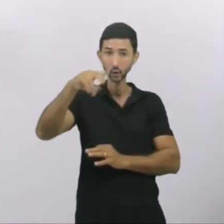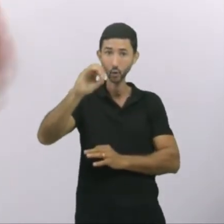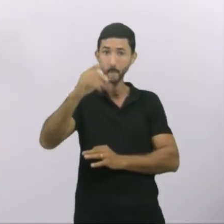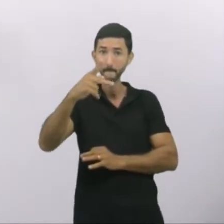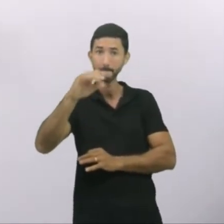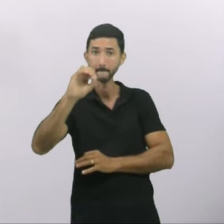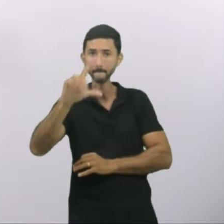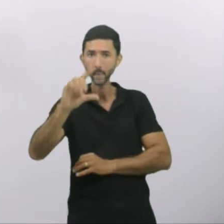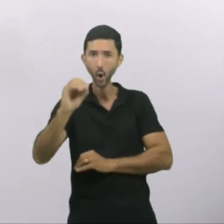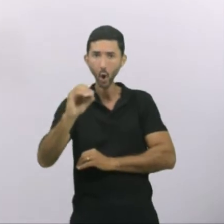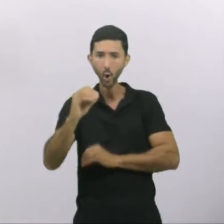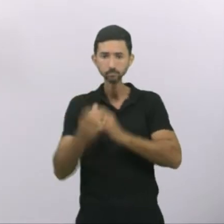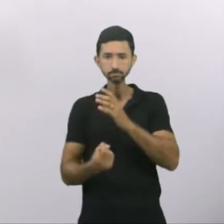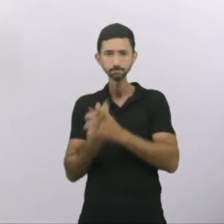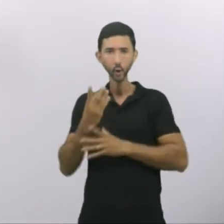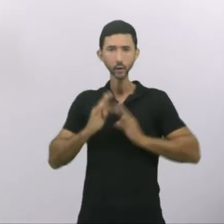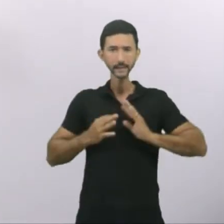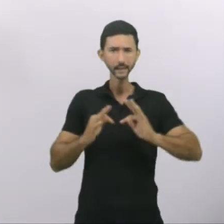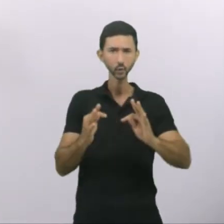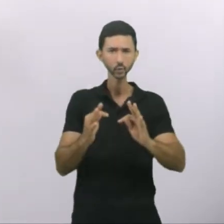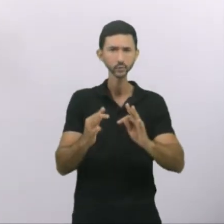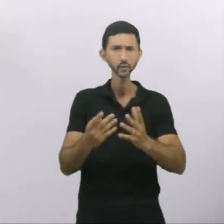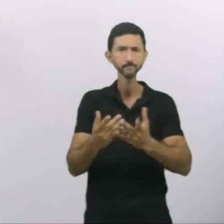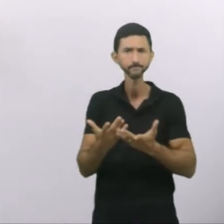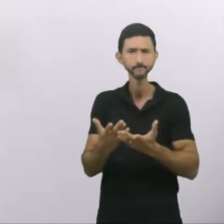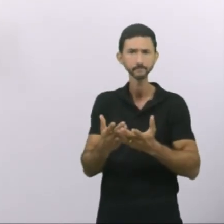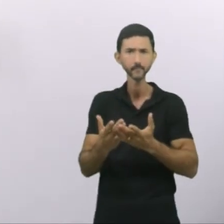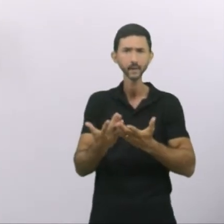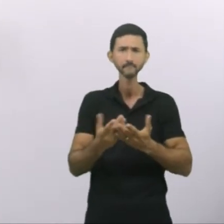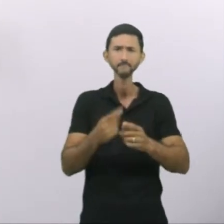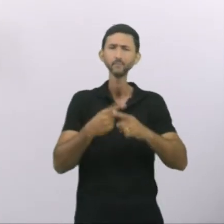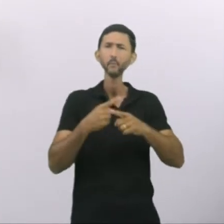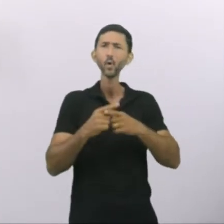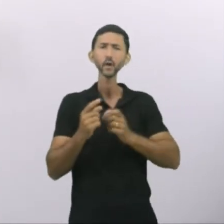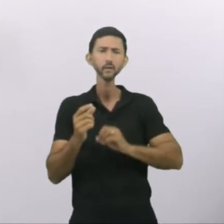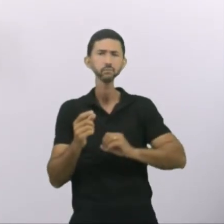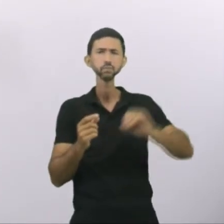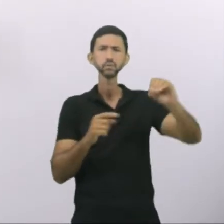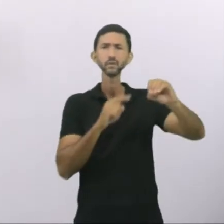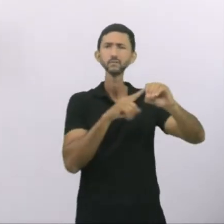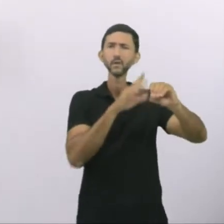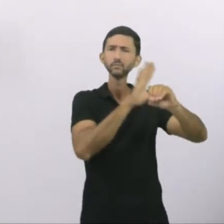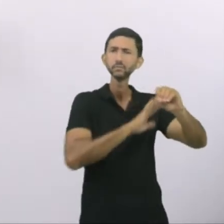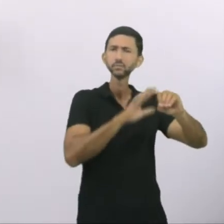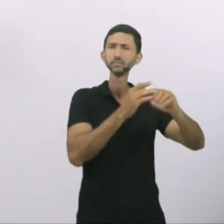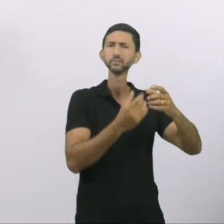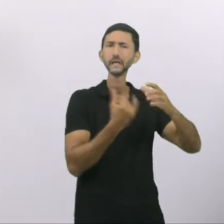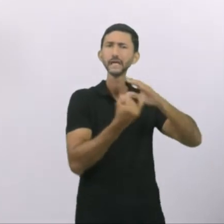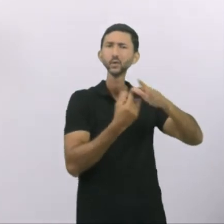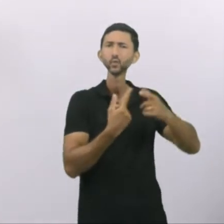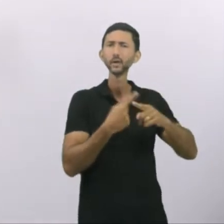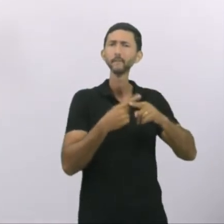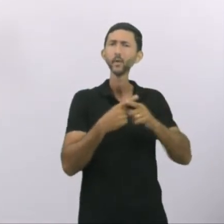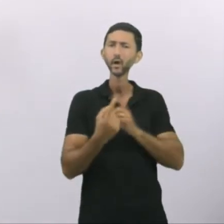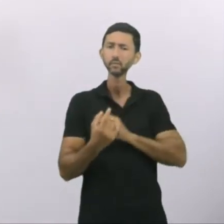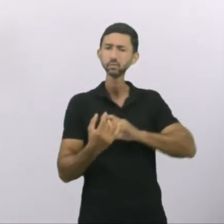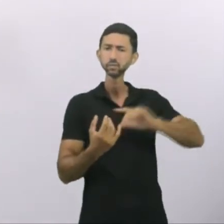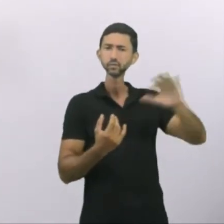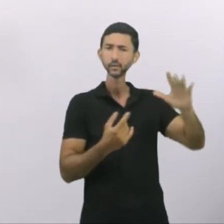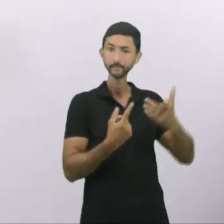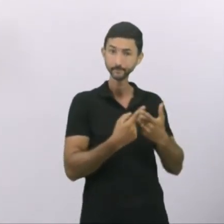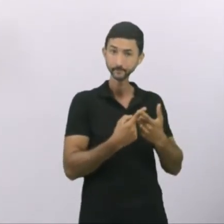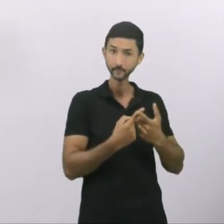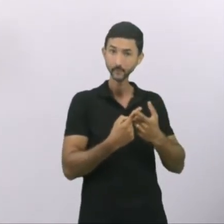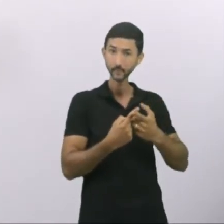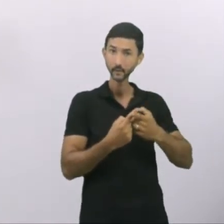produz tecnologia. O Vale do Silício, por que foi para lá, Donato? Por que foi para lá, professor? Foi para lá em